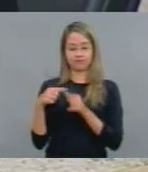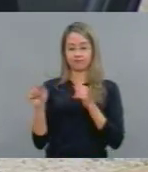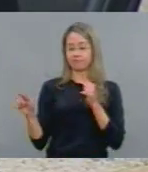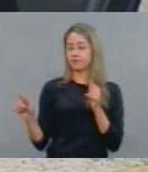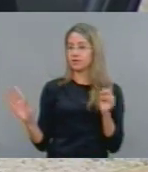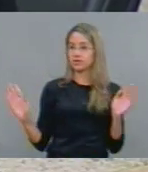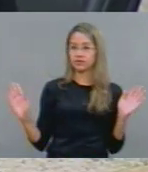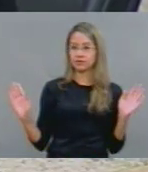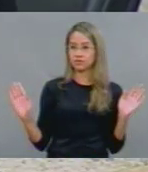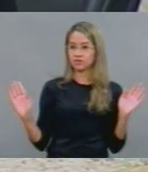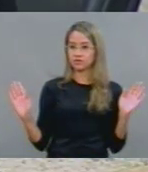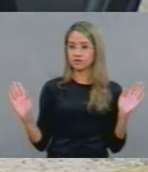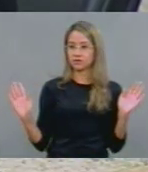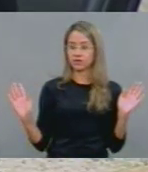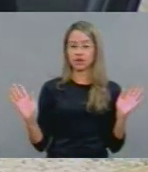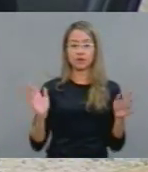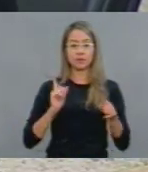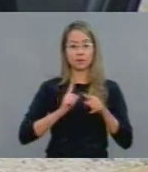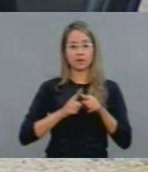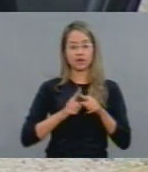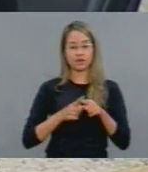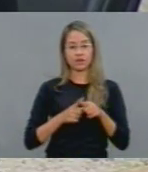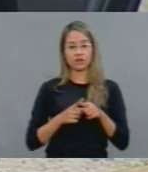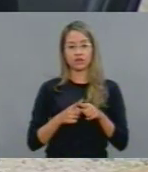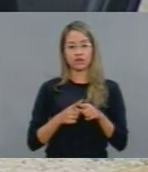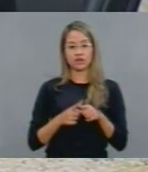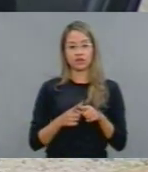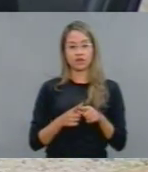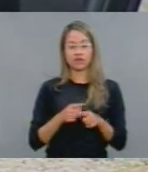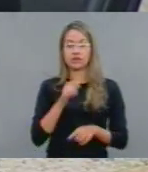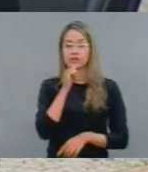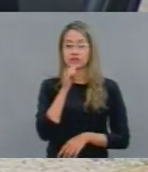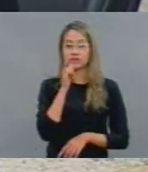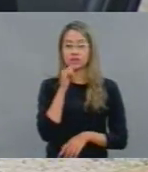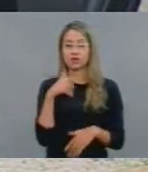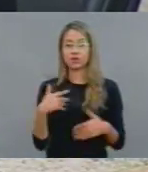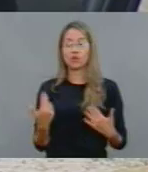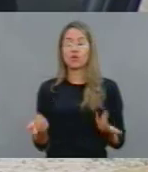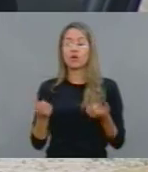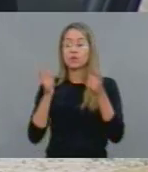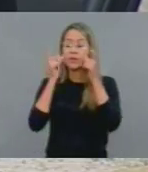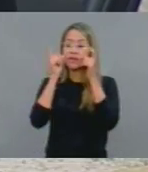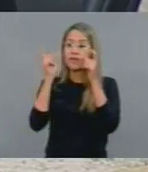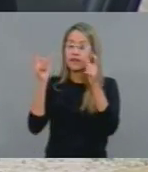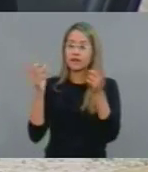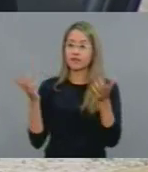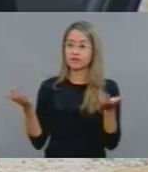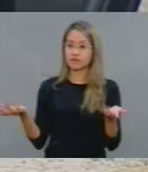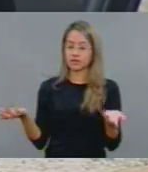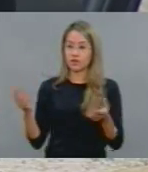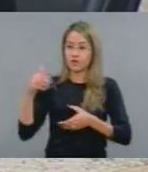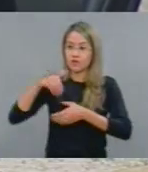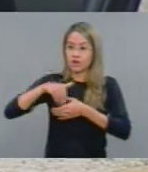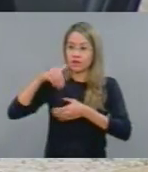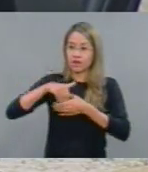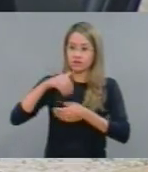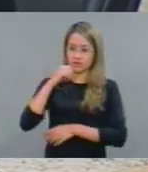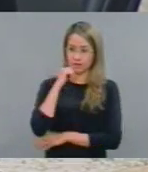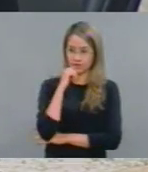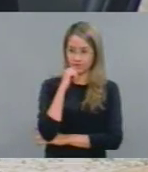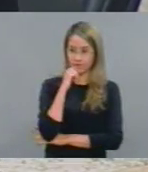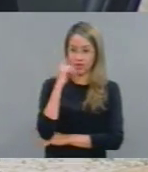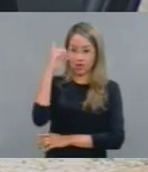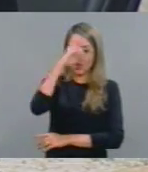de desonestidade, de corrupção, mas deixa muito claro quais são os interesses que estão em jogo nessa votação que vai acontecer depois de